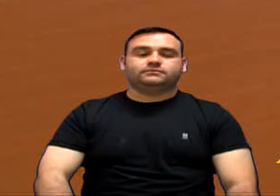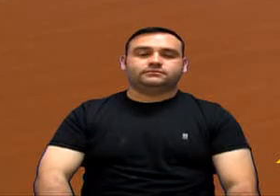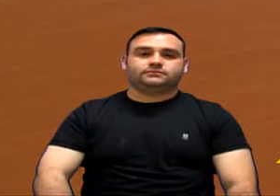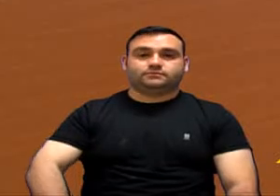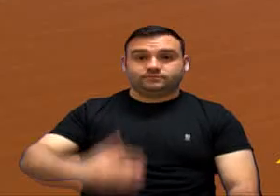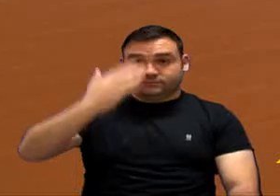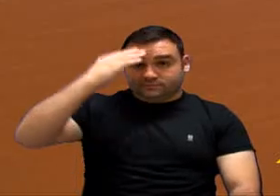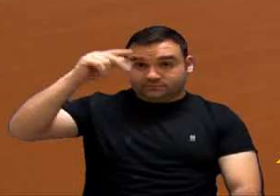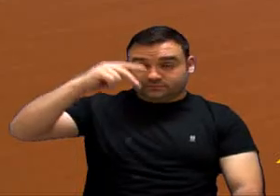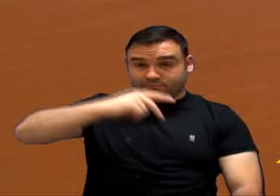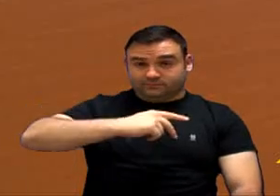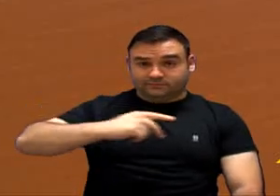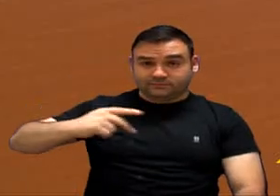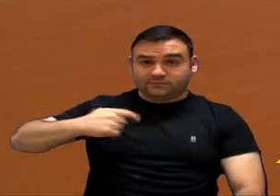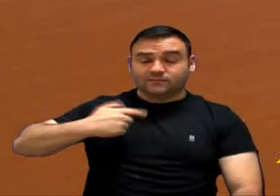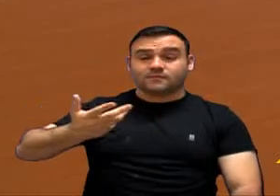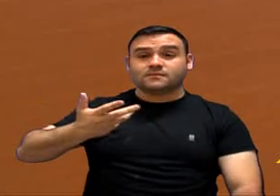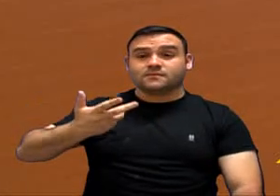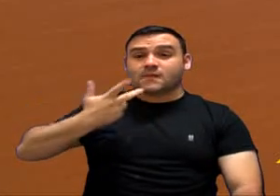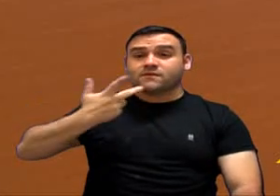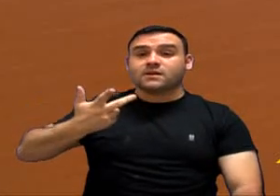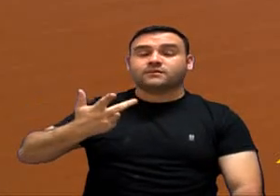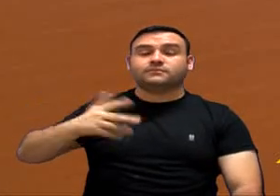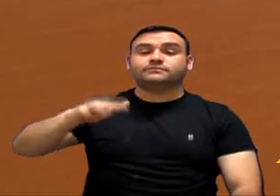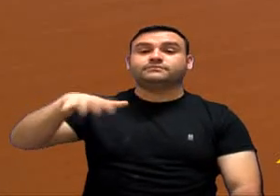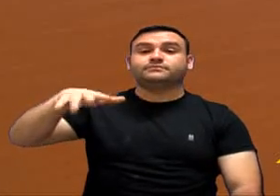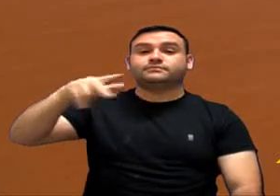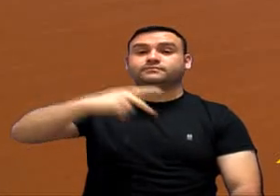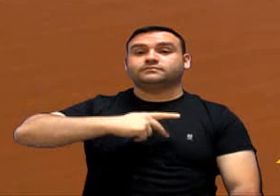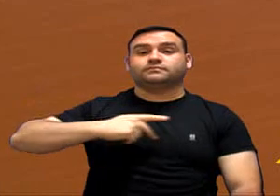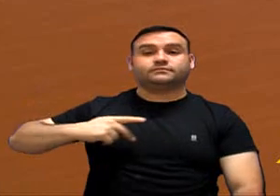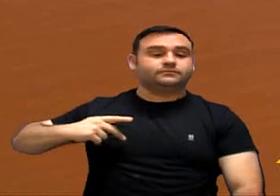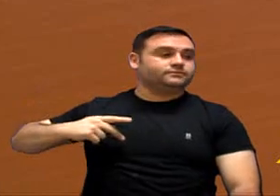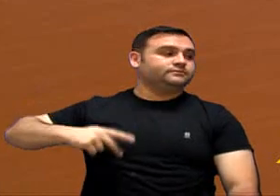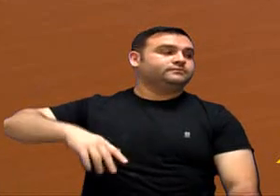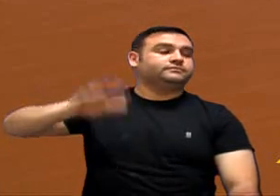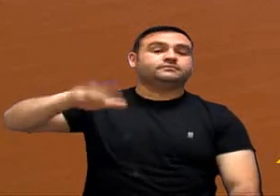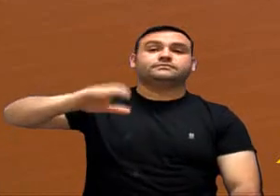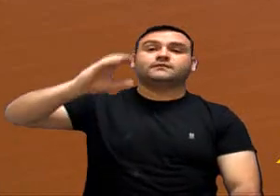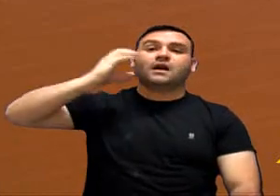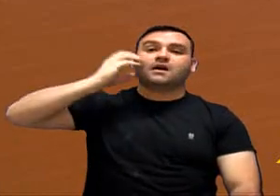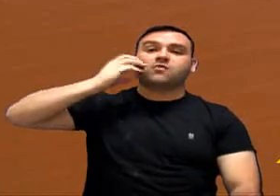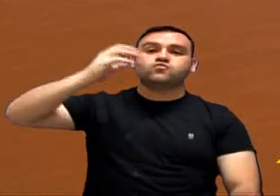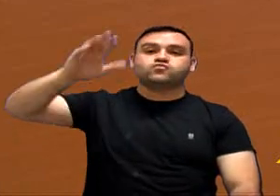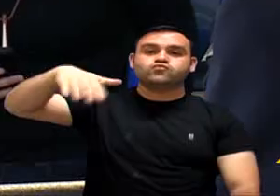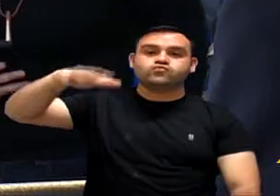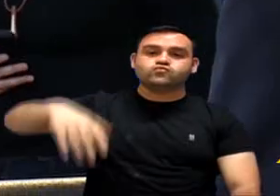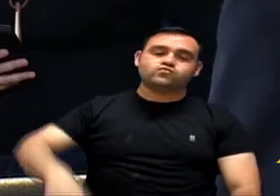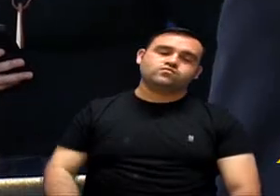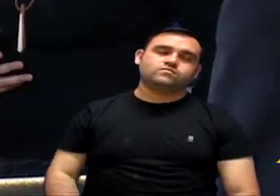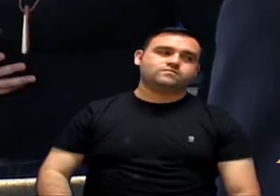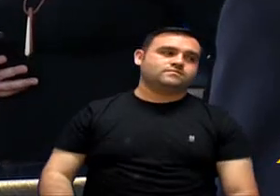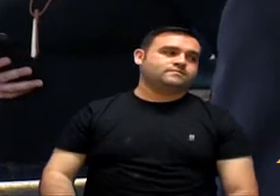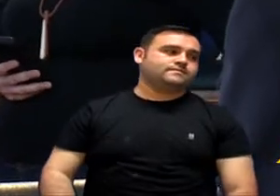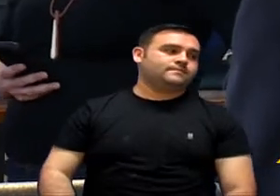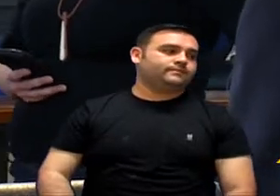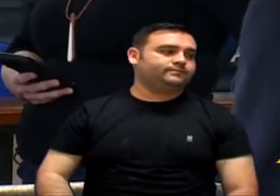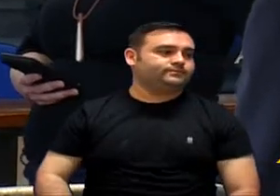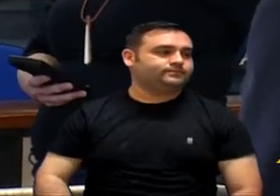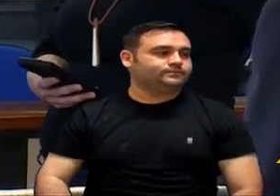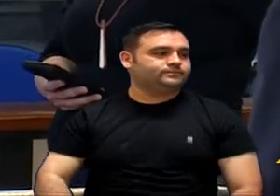e obrigado seu presente só quero fazer menção presidente Presidente Cláudio o